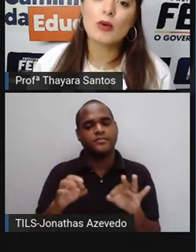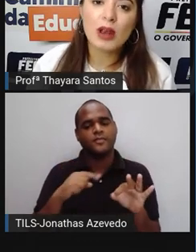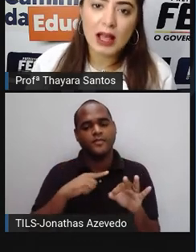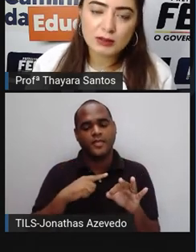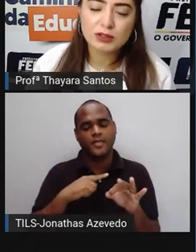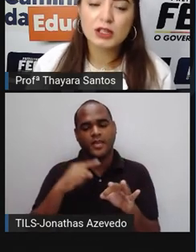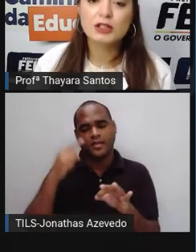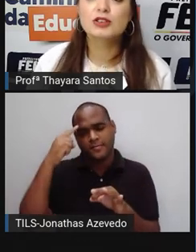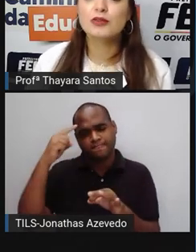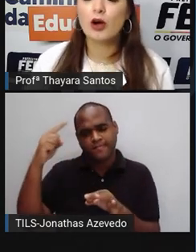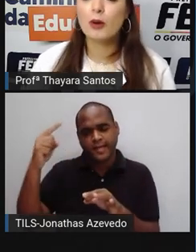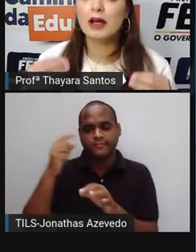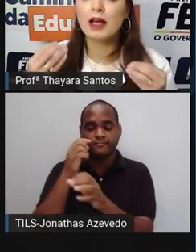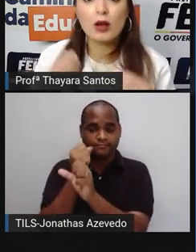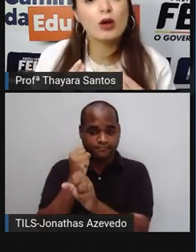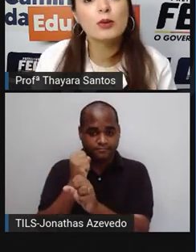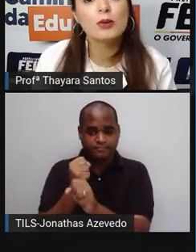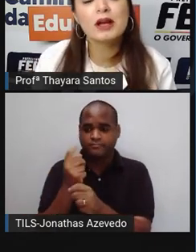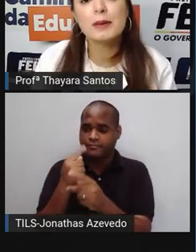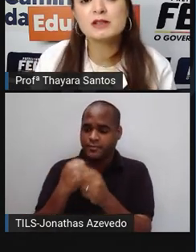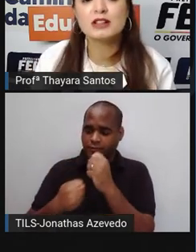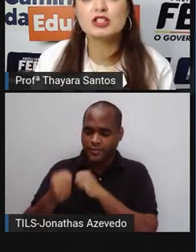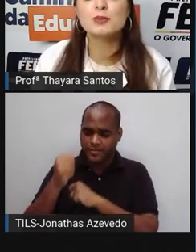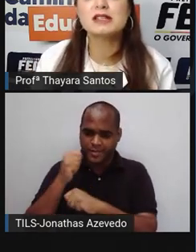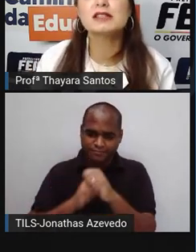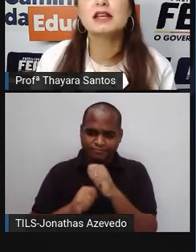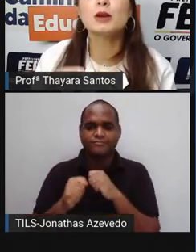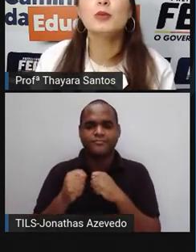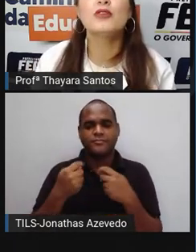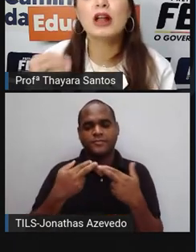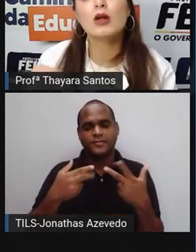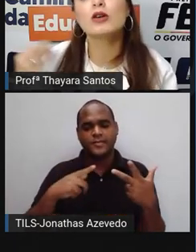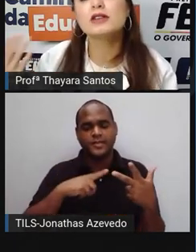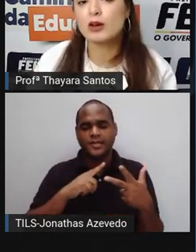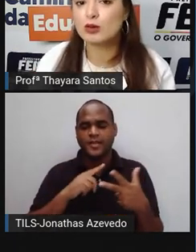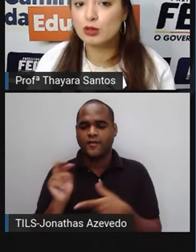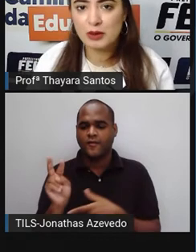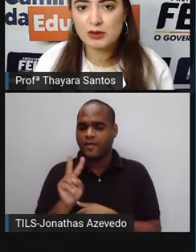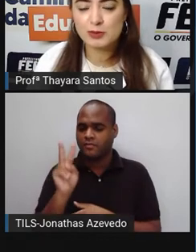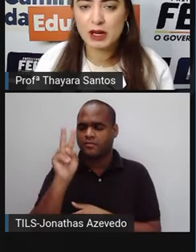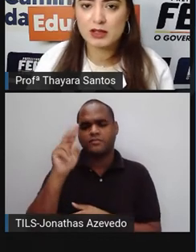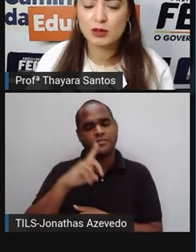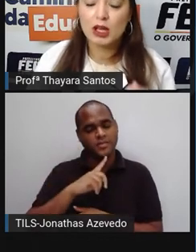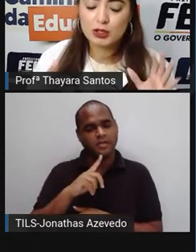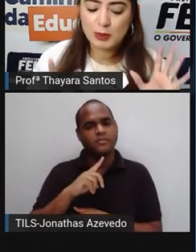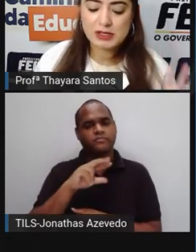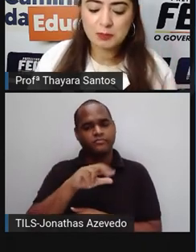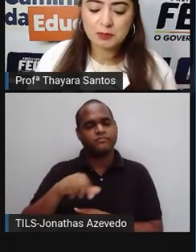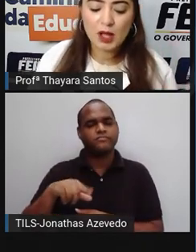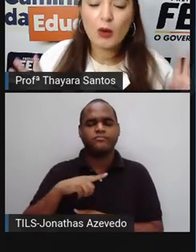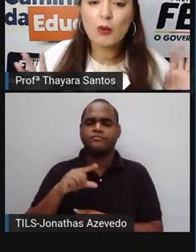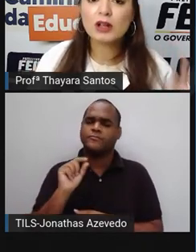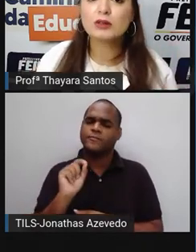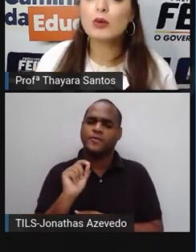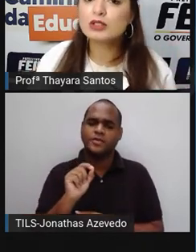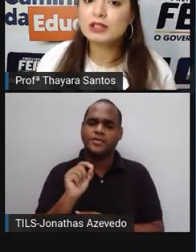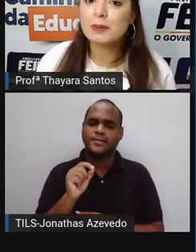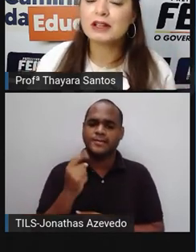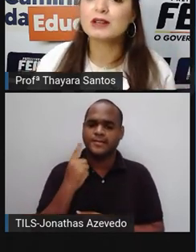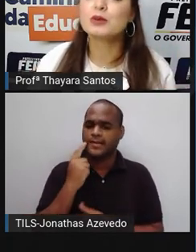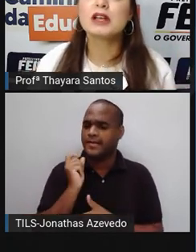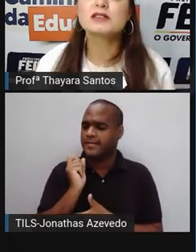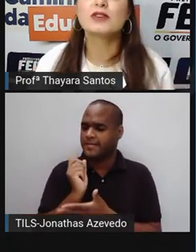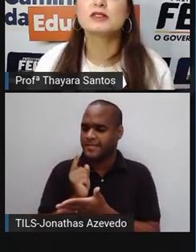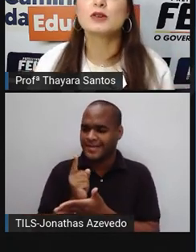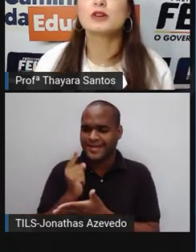devem ser calculados de forma Econômica mesmo a gente precisa atribuir valores econômicos press assim quanto